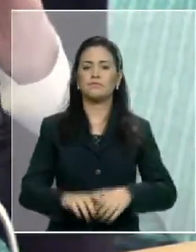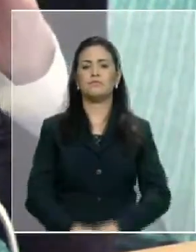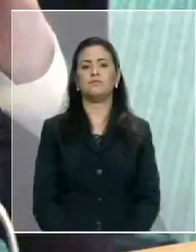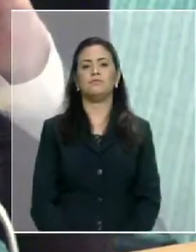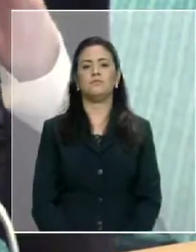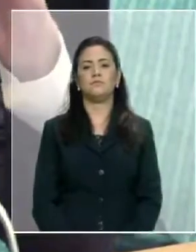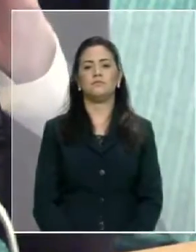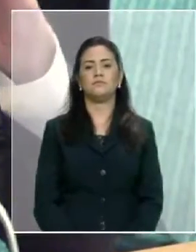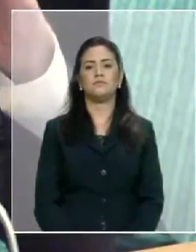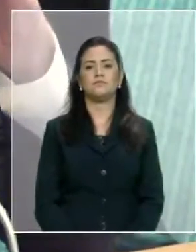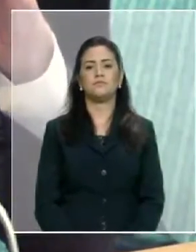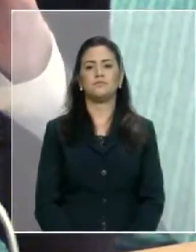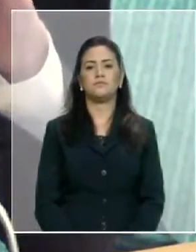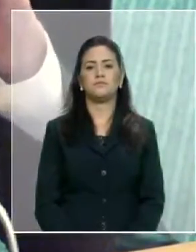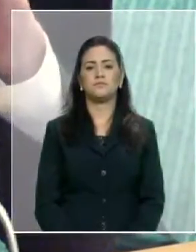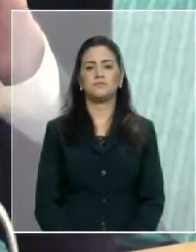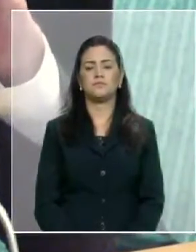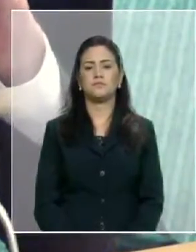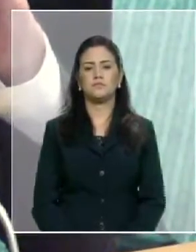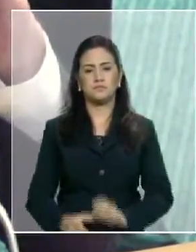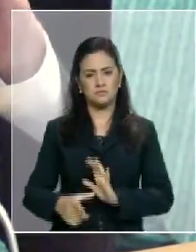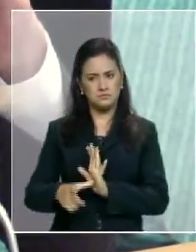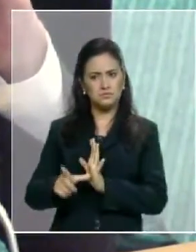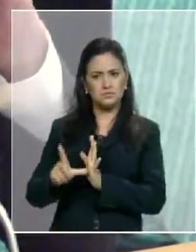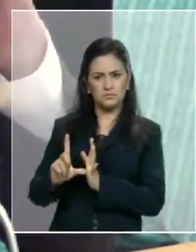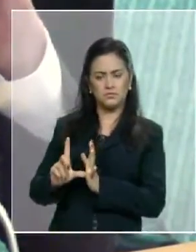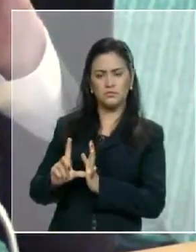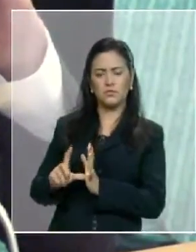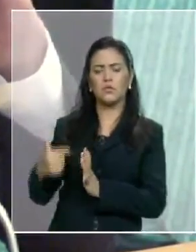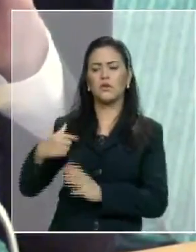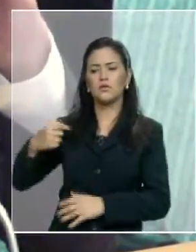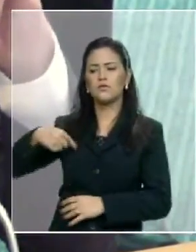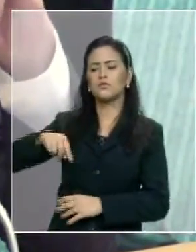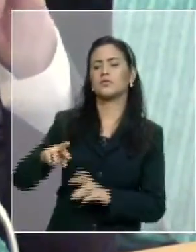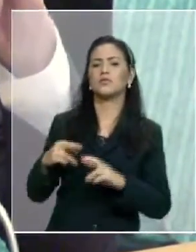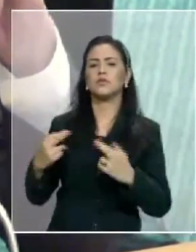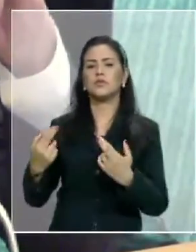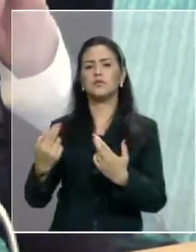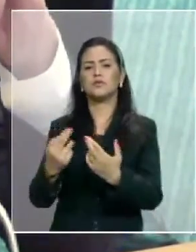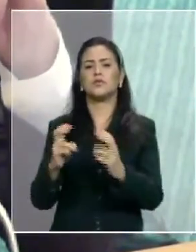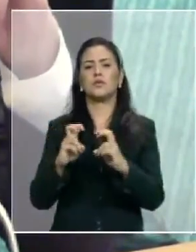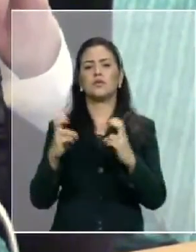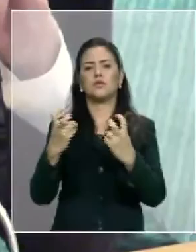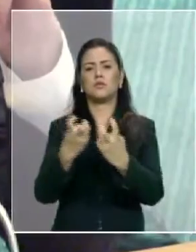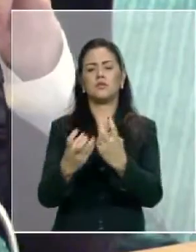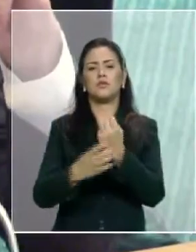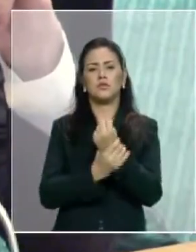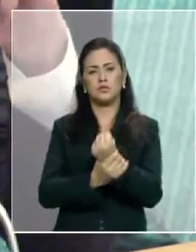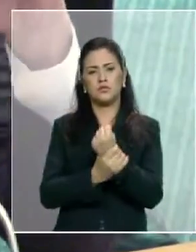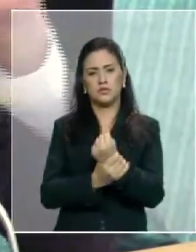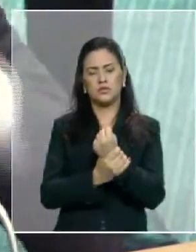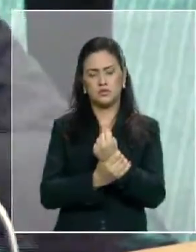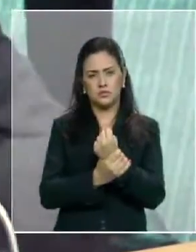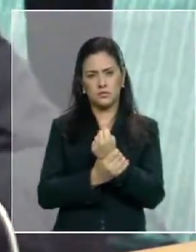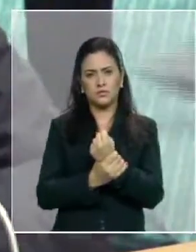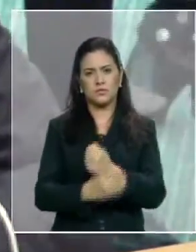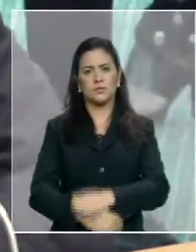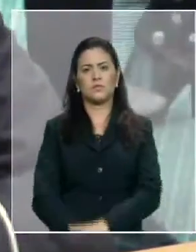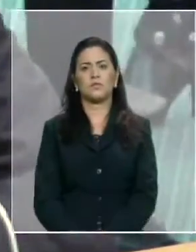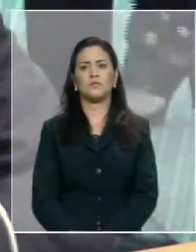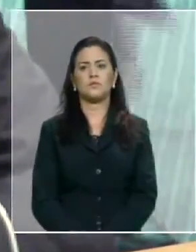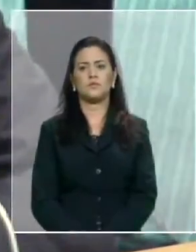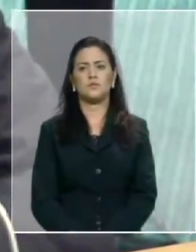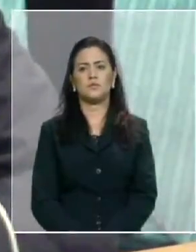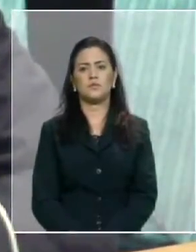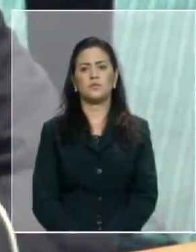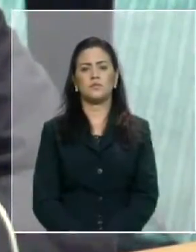agora há pouco, estava participando de uma reunião da Comissão de Segurança, que daqui a pouco eu vou tratar novamente aí, com Vossa Excelência,